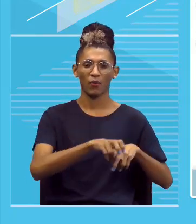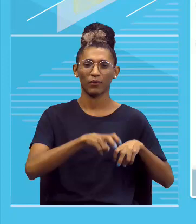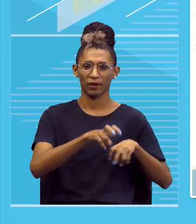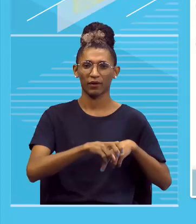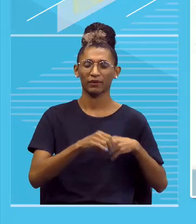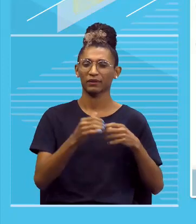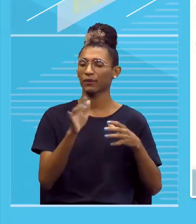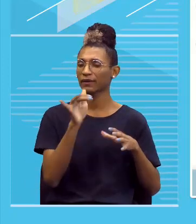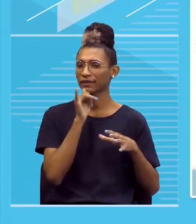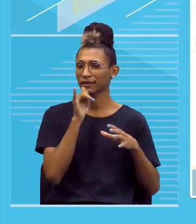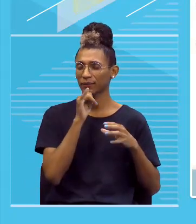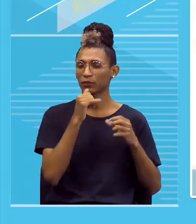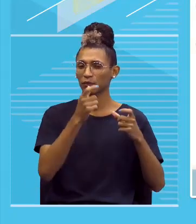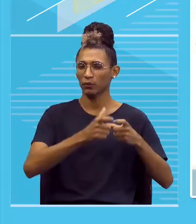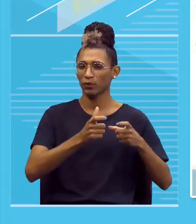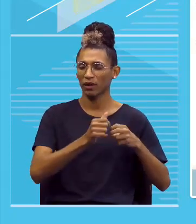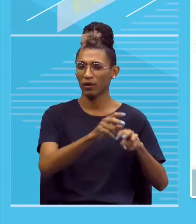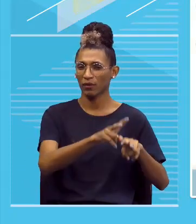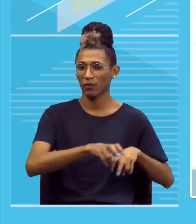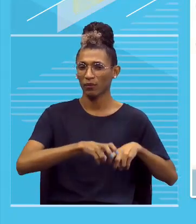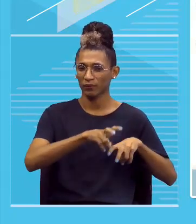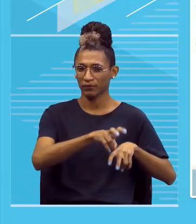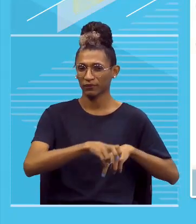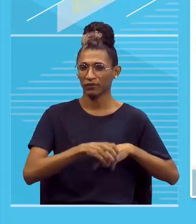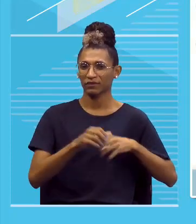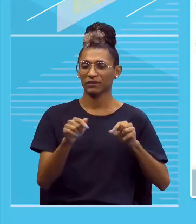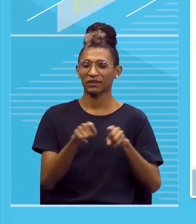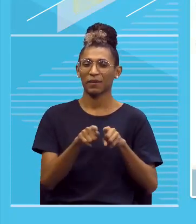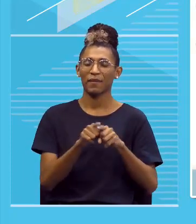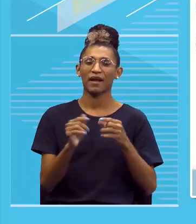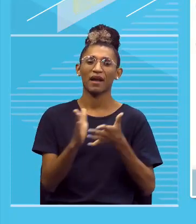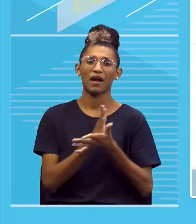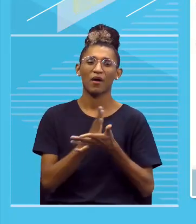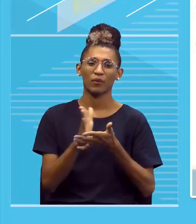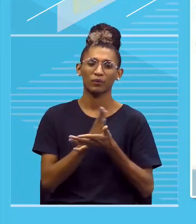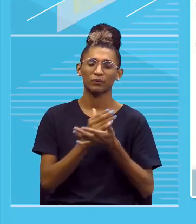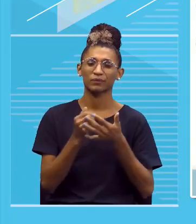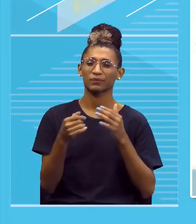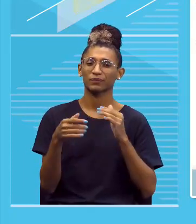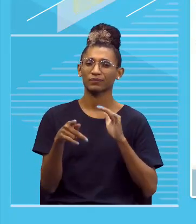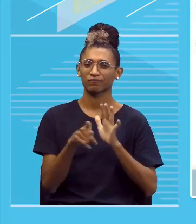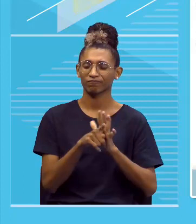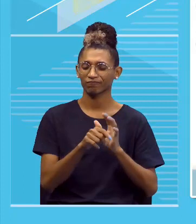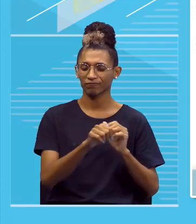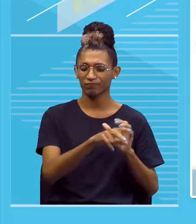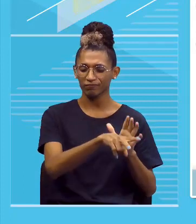na zona rural mesmo nas propriedades agrícolas mesmo